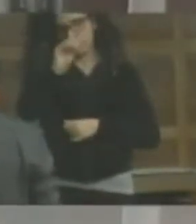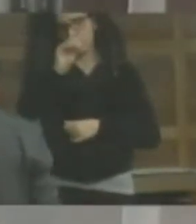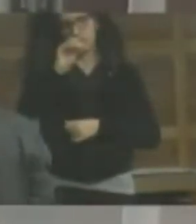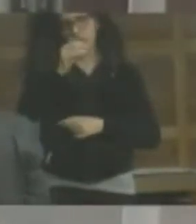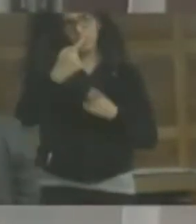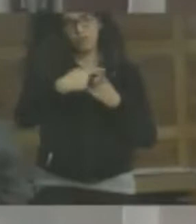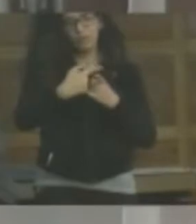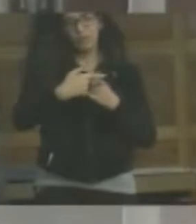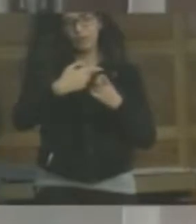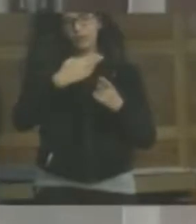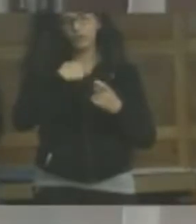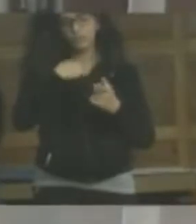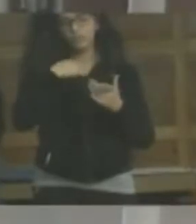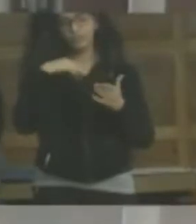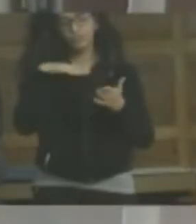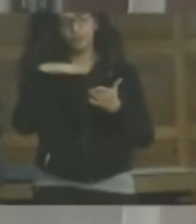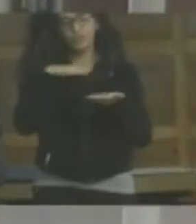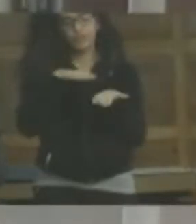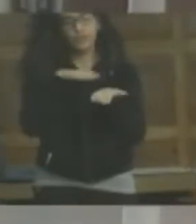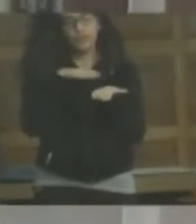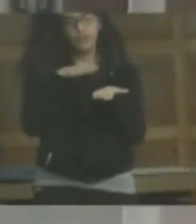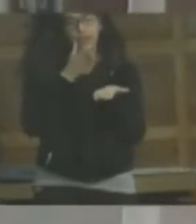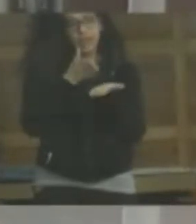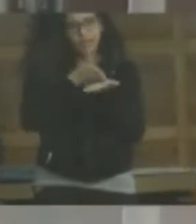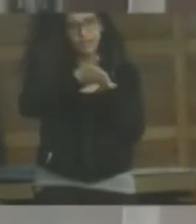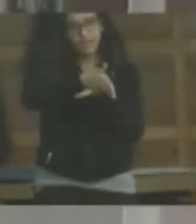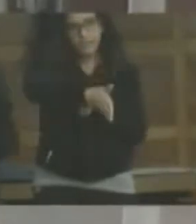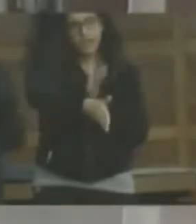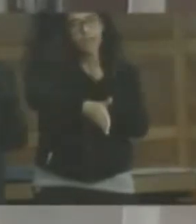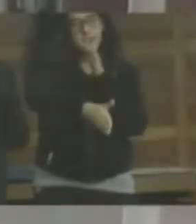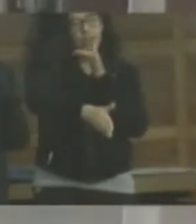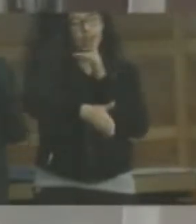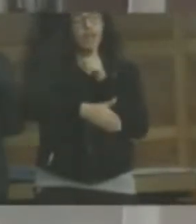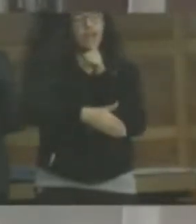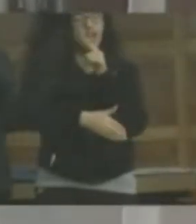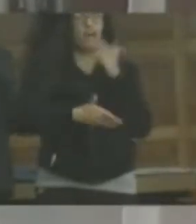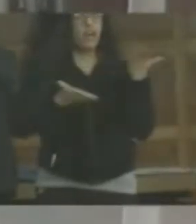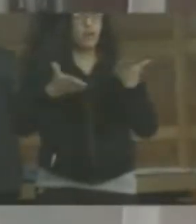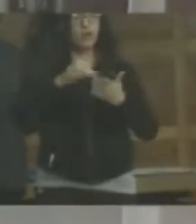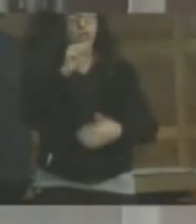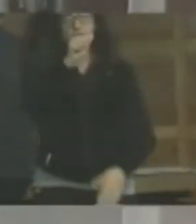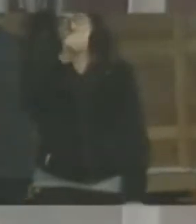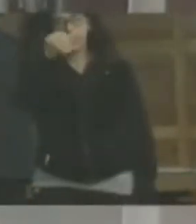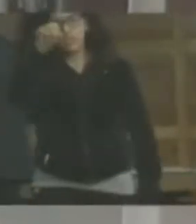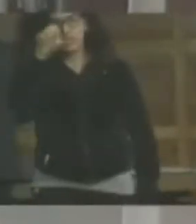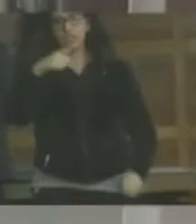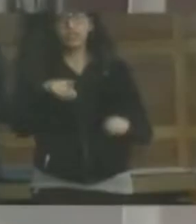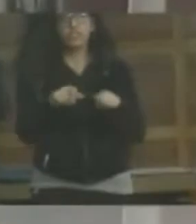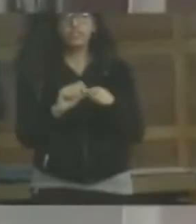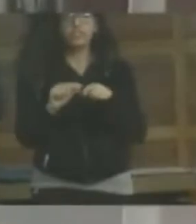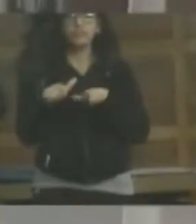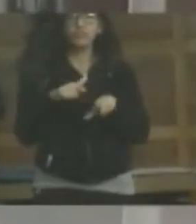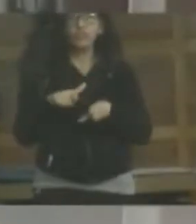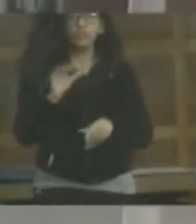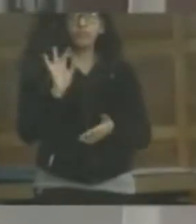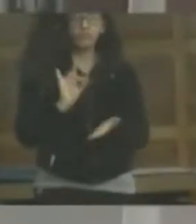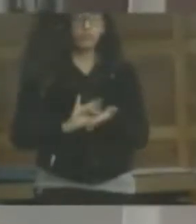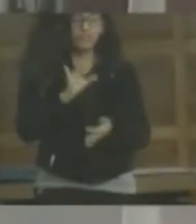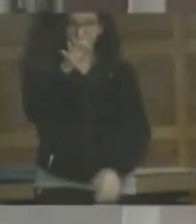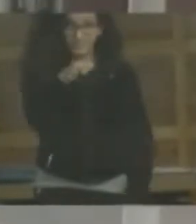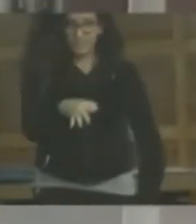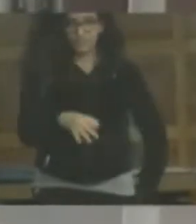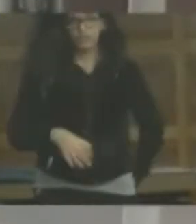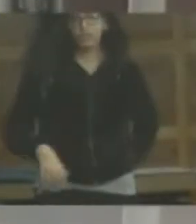entra dentro da água, ela fica só nas margens. Agora, o SAI está fazendo um trabalho, realmente um trabalho de primeira qualidade, que é